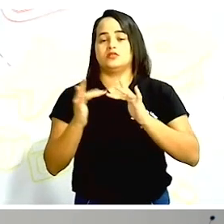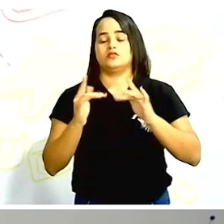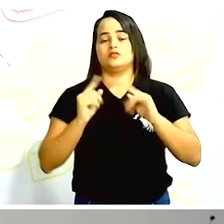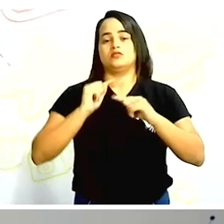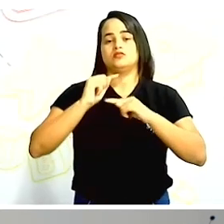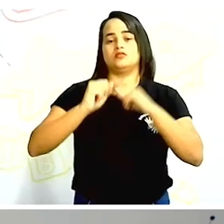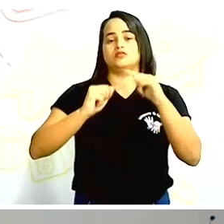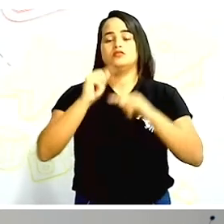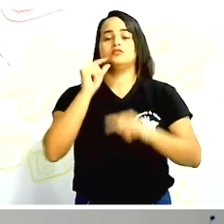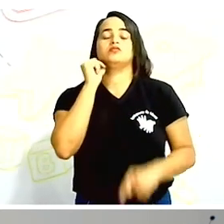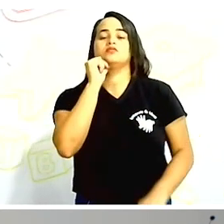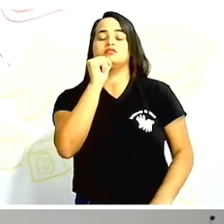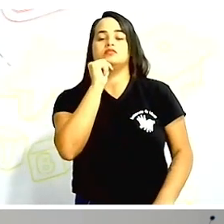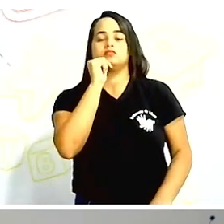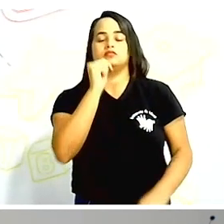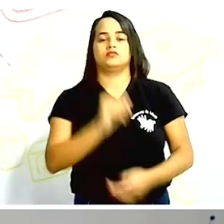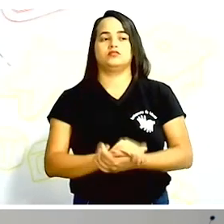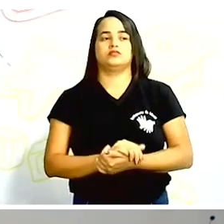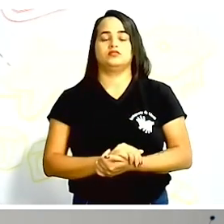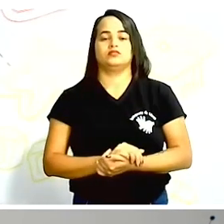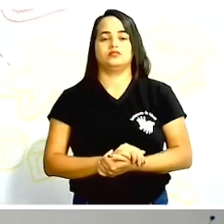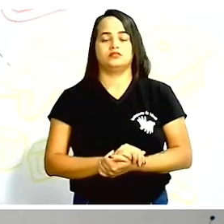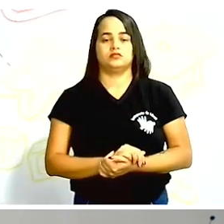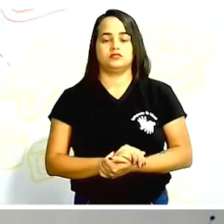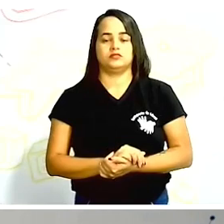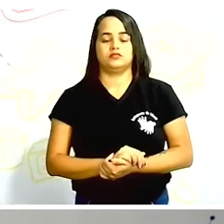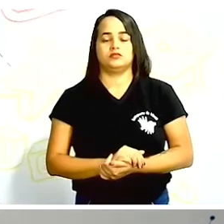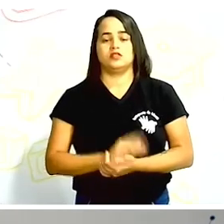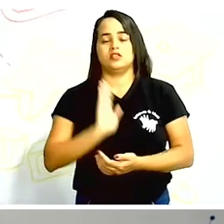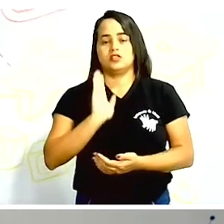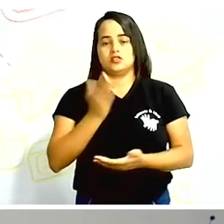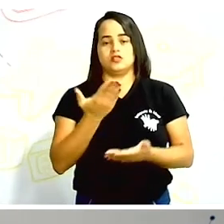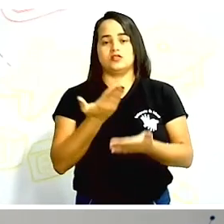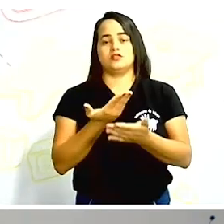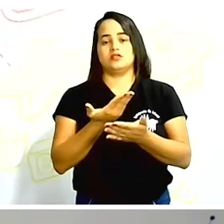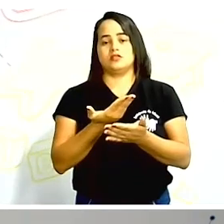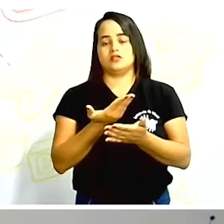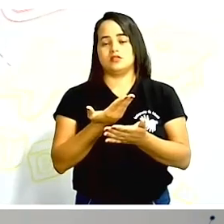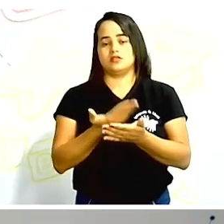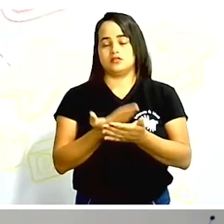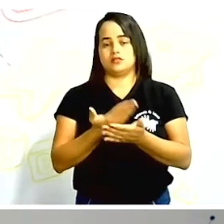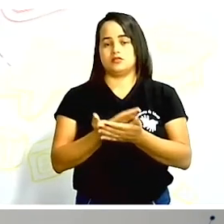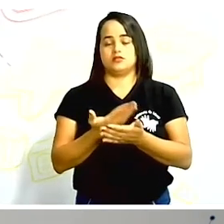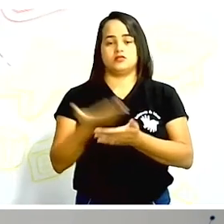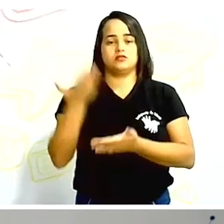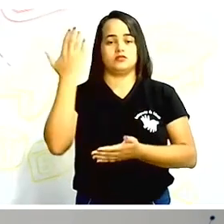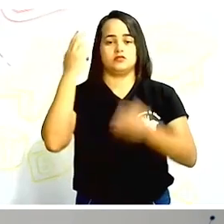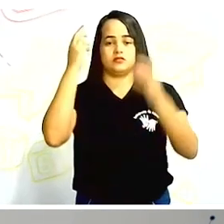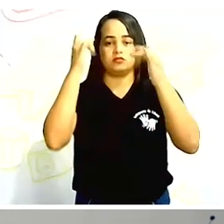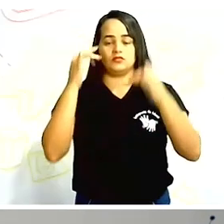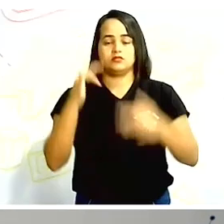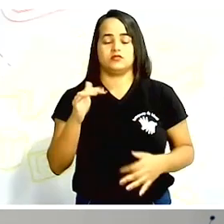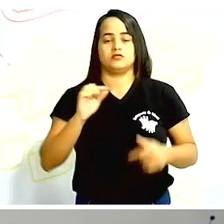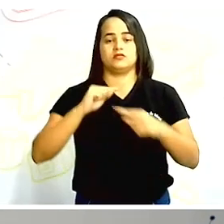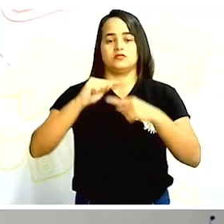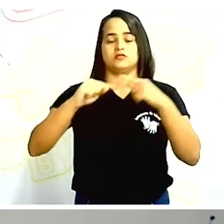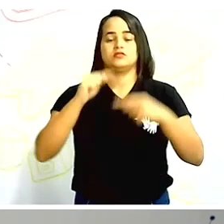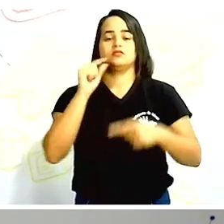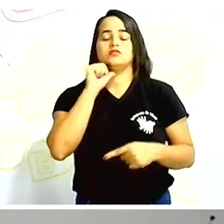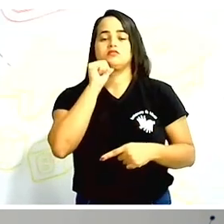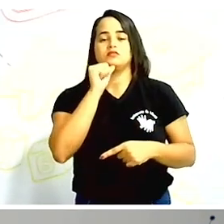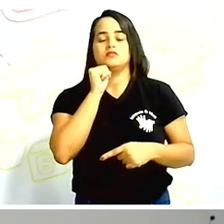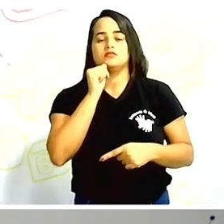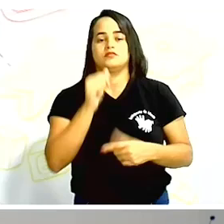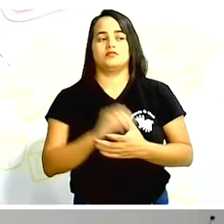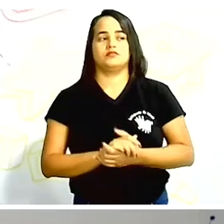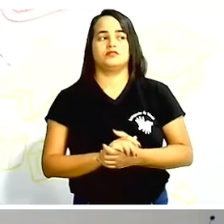menstrual, certo? Eu falei sobre esse ciclo menstrual em aulas anteriores, então o hormônio que é responsável por agir nesse